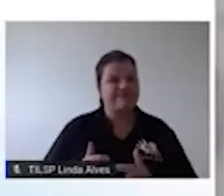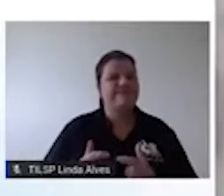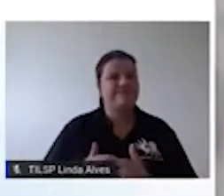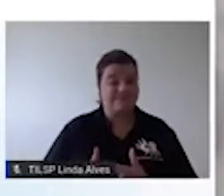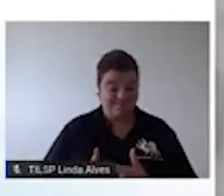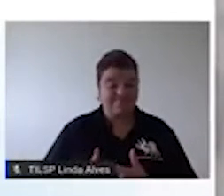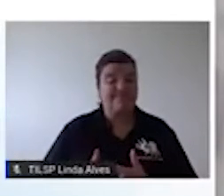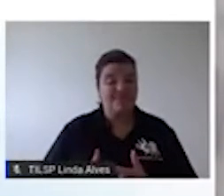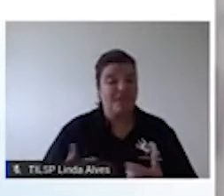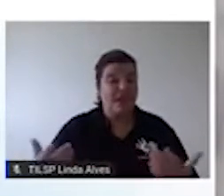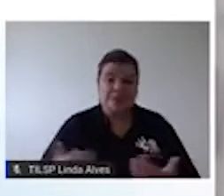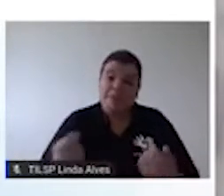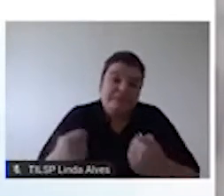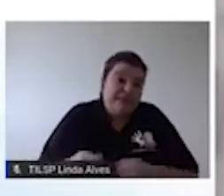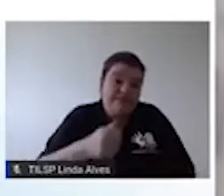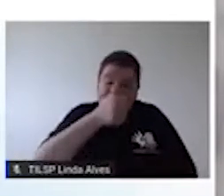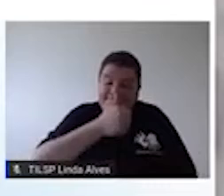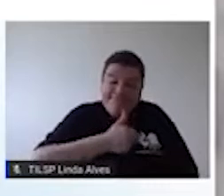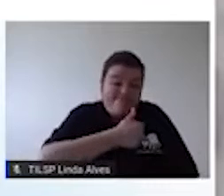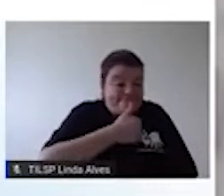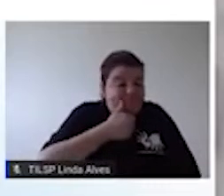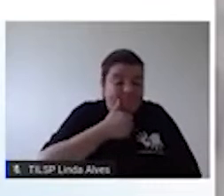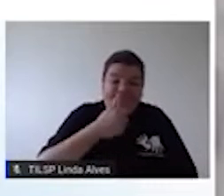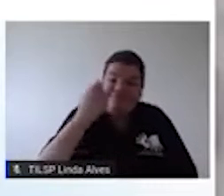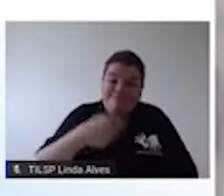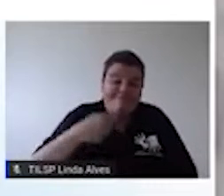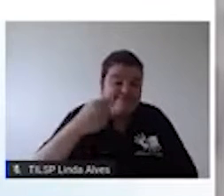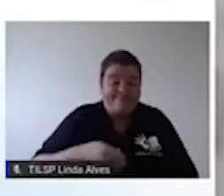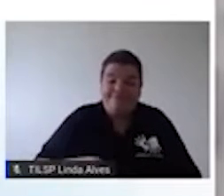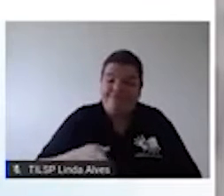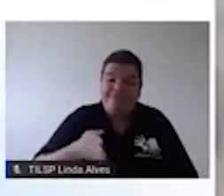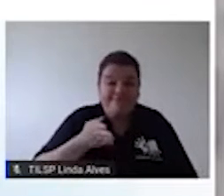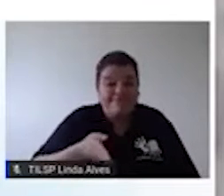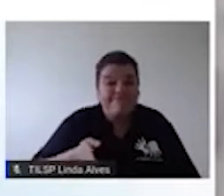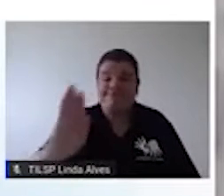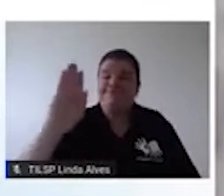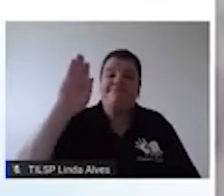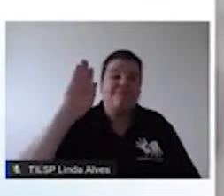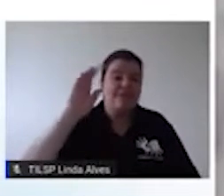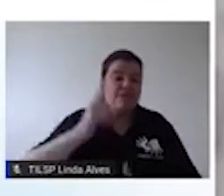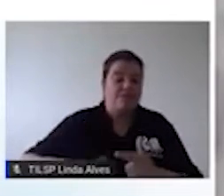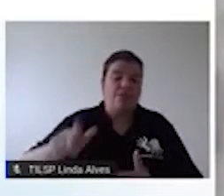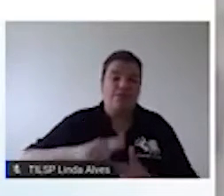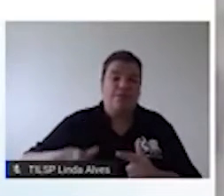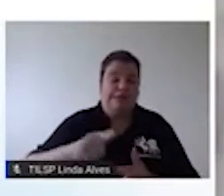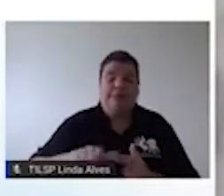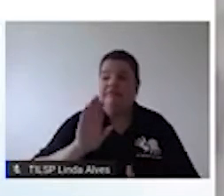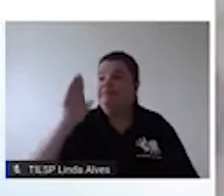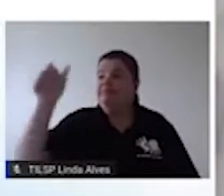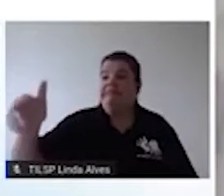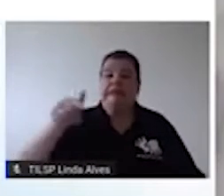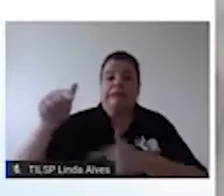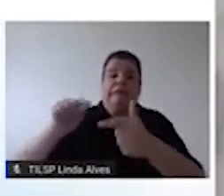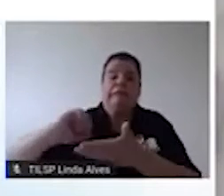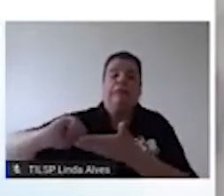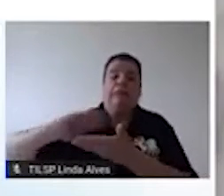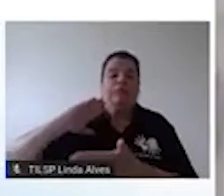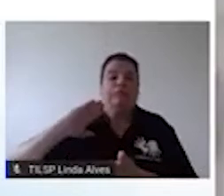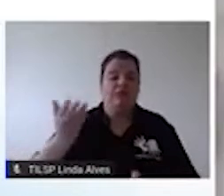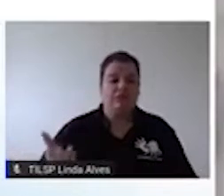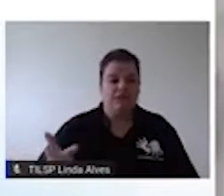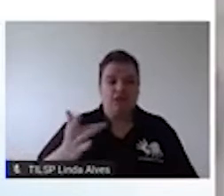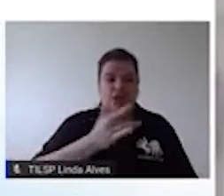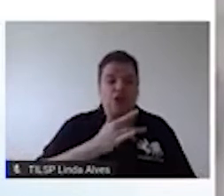brasileira, não é? Ele terá problemas se ele não for, se ficar doente, não